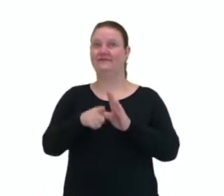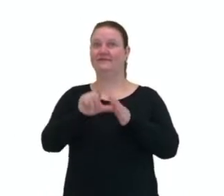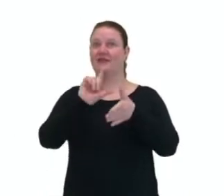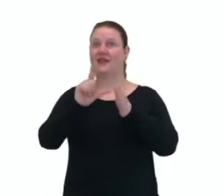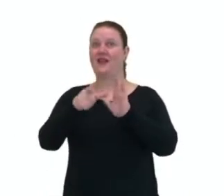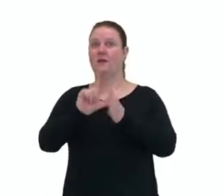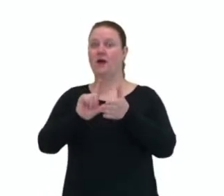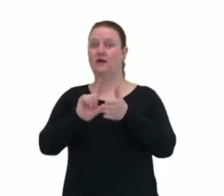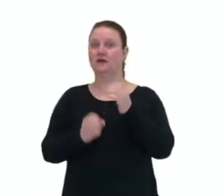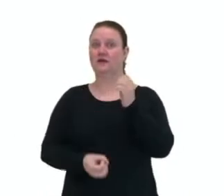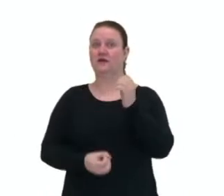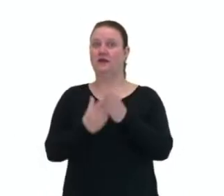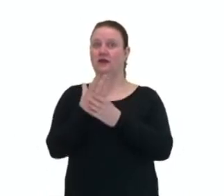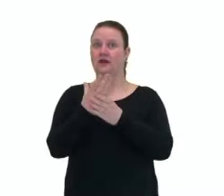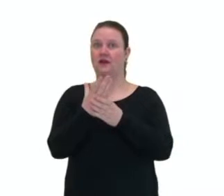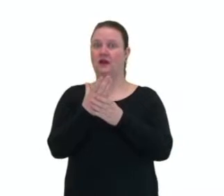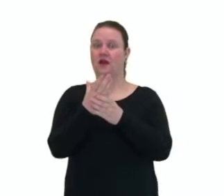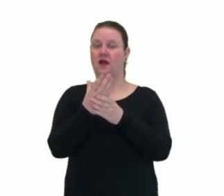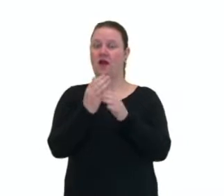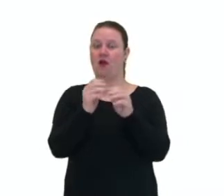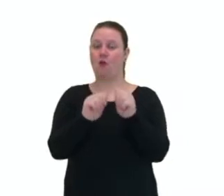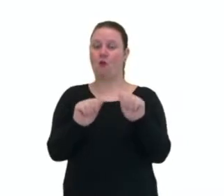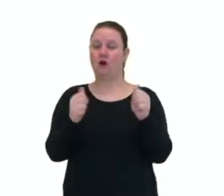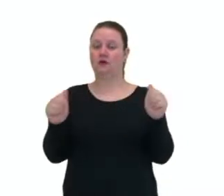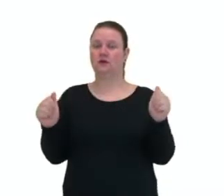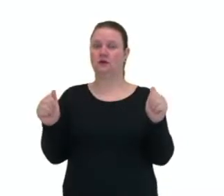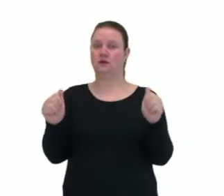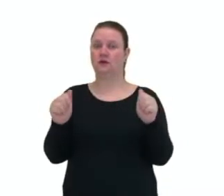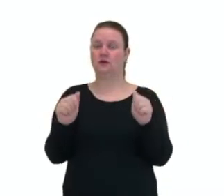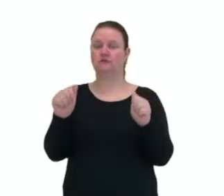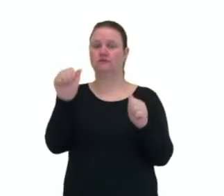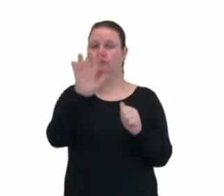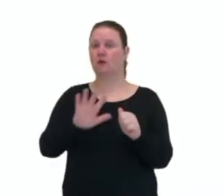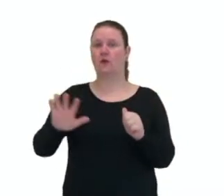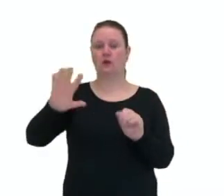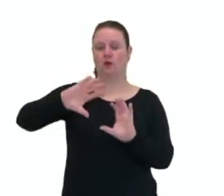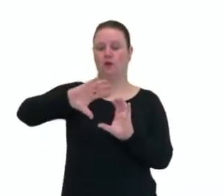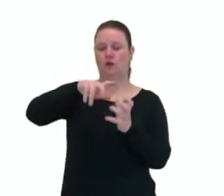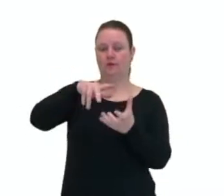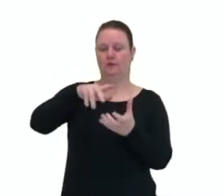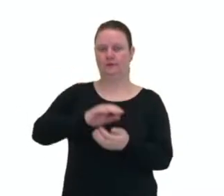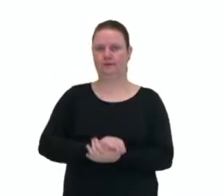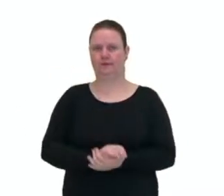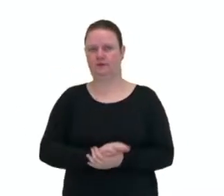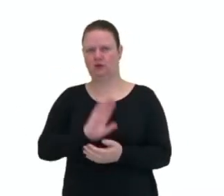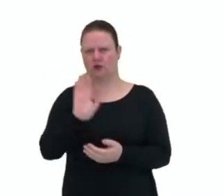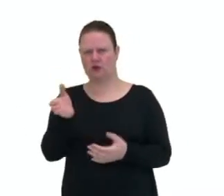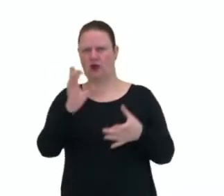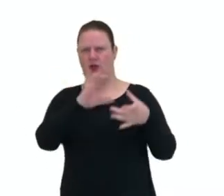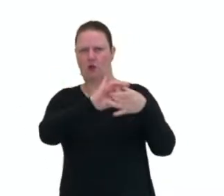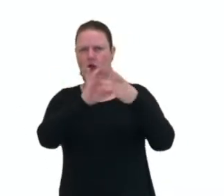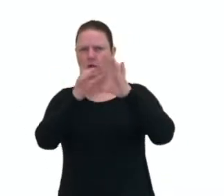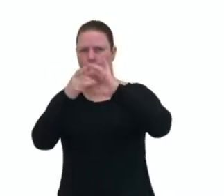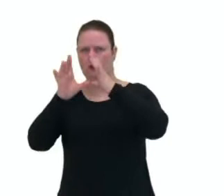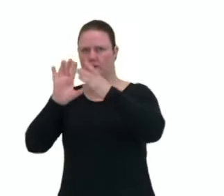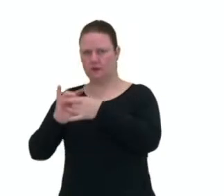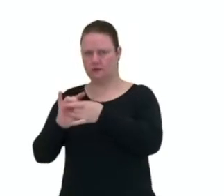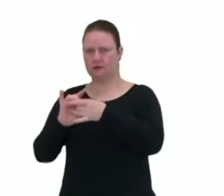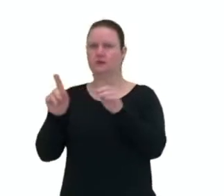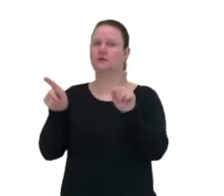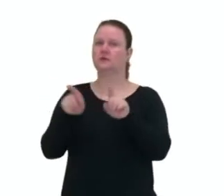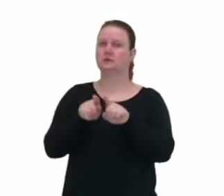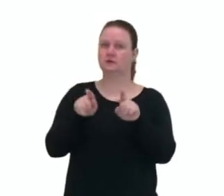da Federação Internacional de Tiro com Arco. Tá? Ele já fazia parte dos Jogos